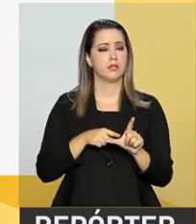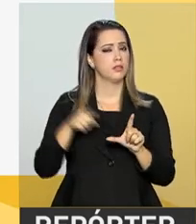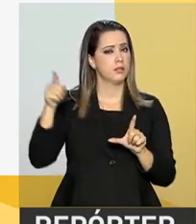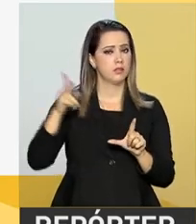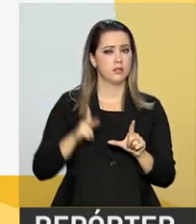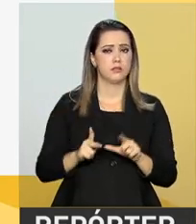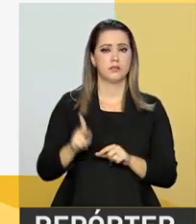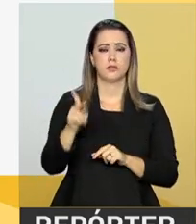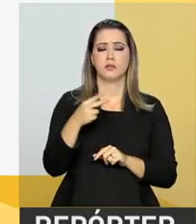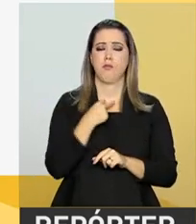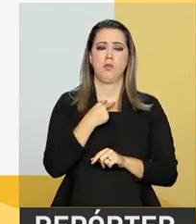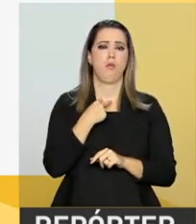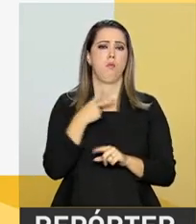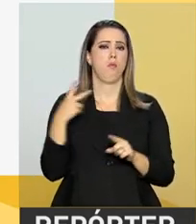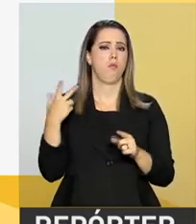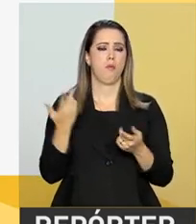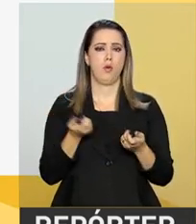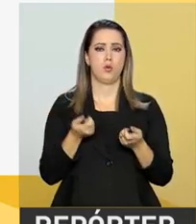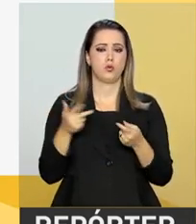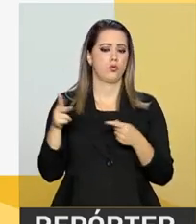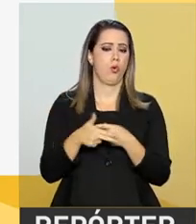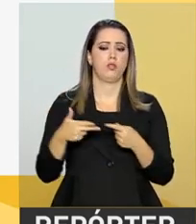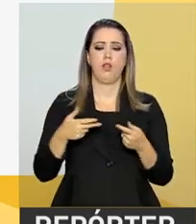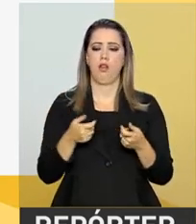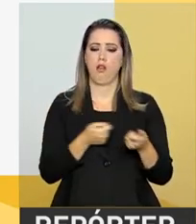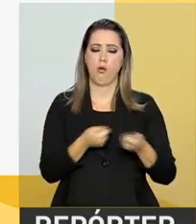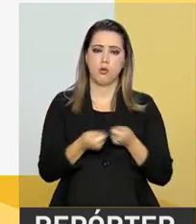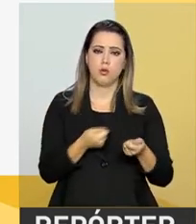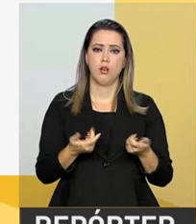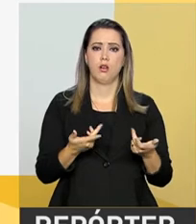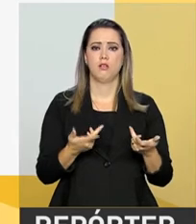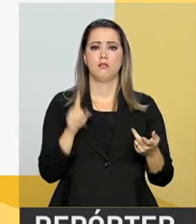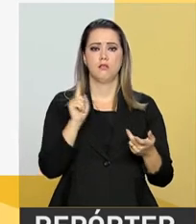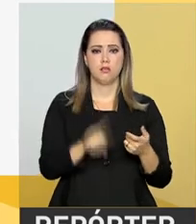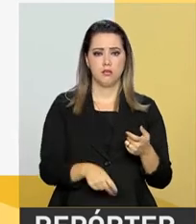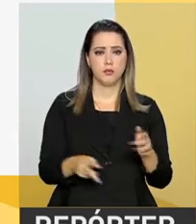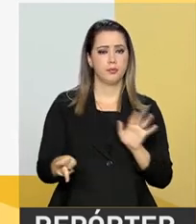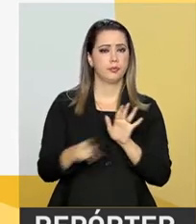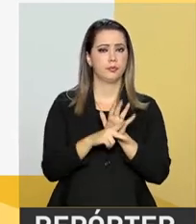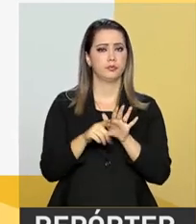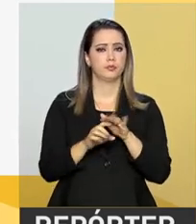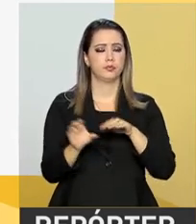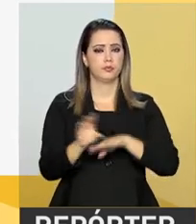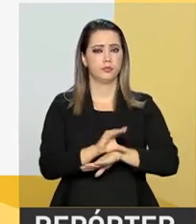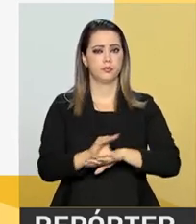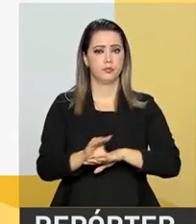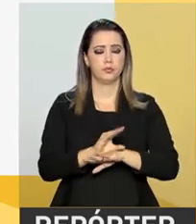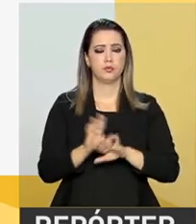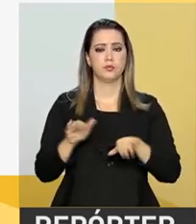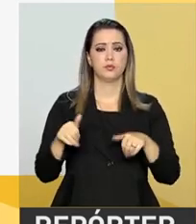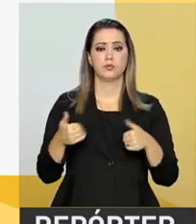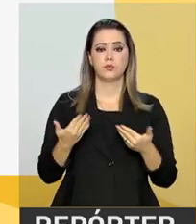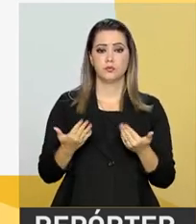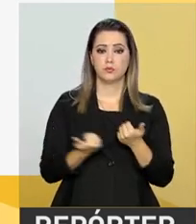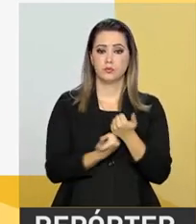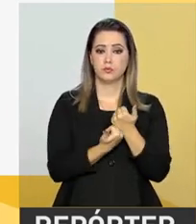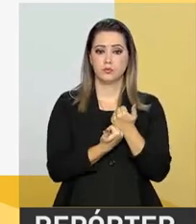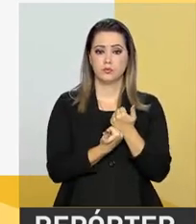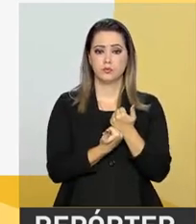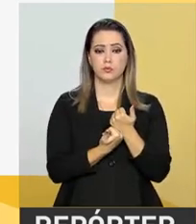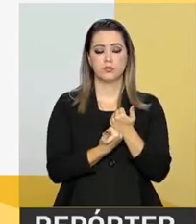de controle do executivo sobre os mesmos fixados pela constituição um substitutivo